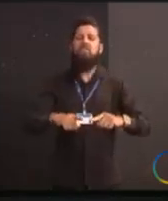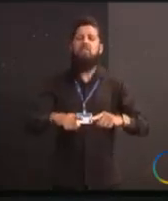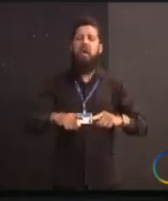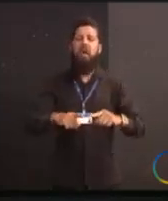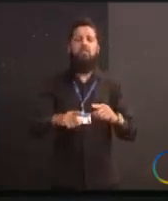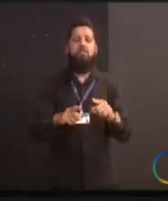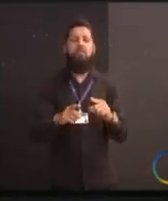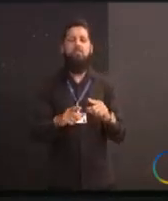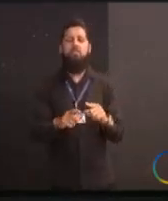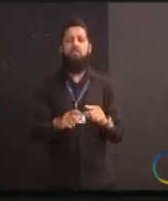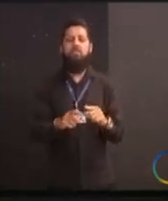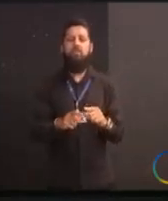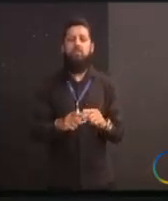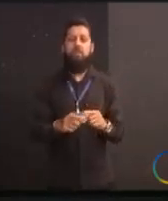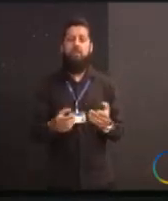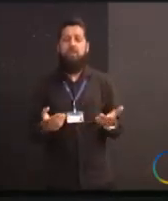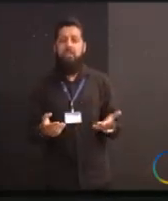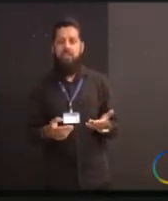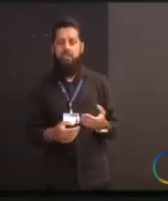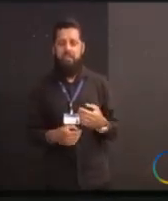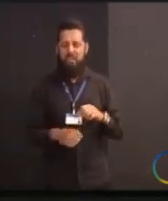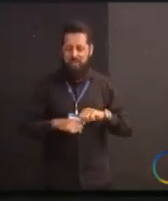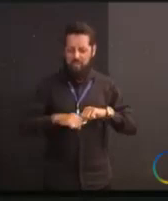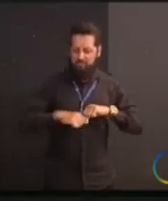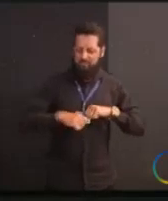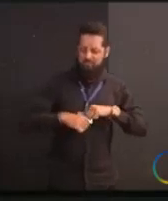odiando fraternalmente.